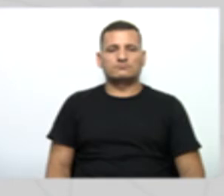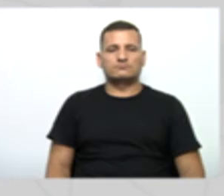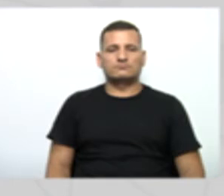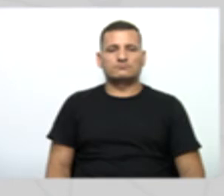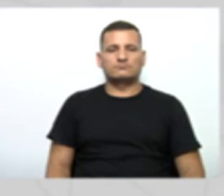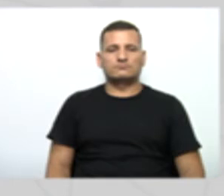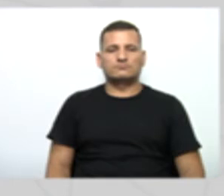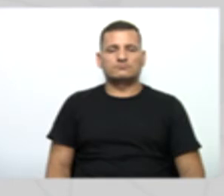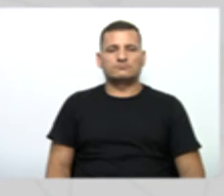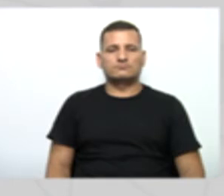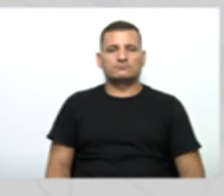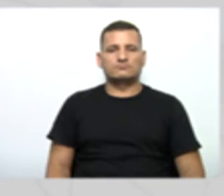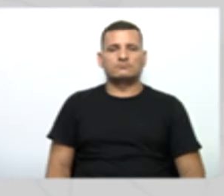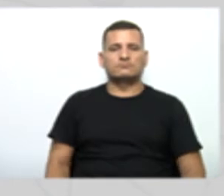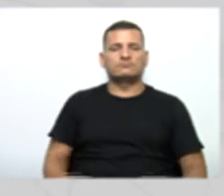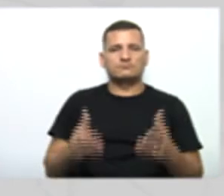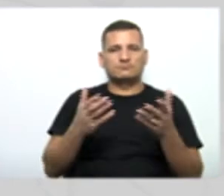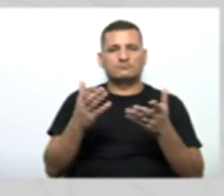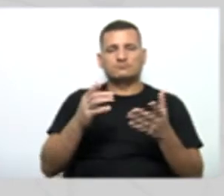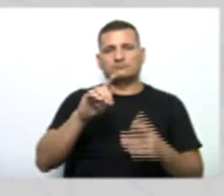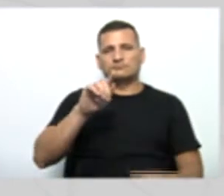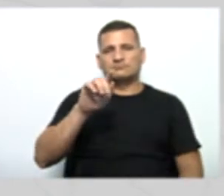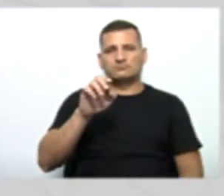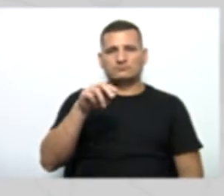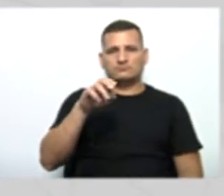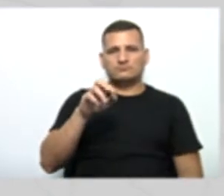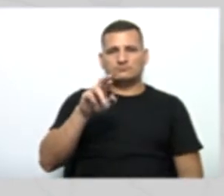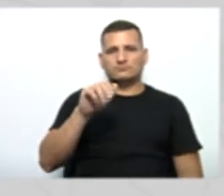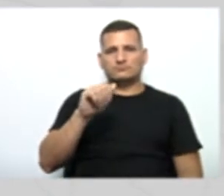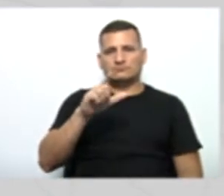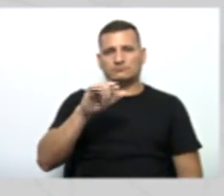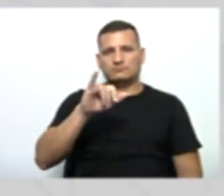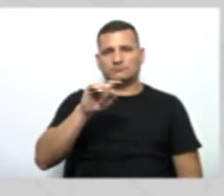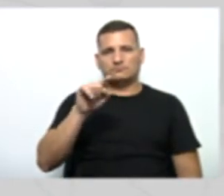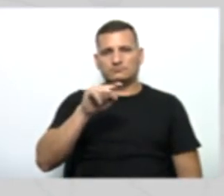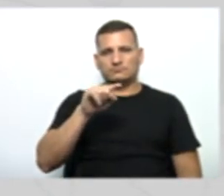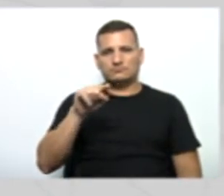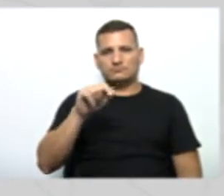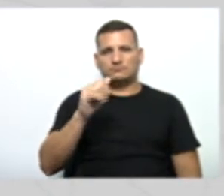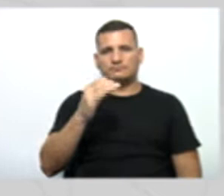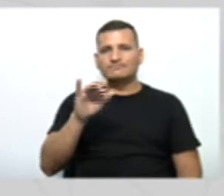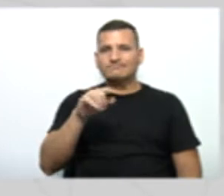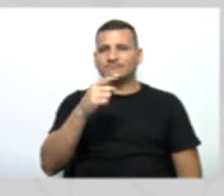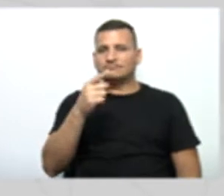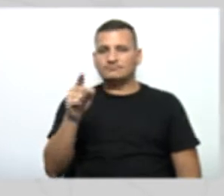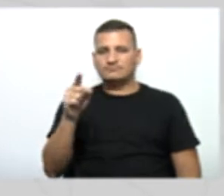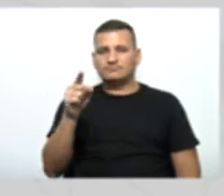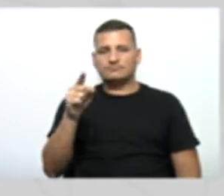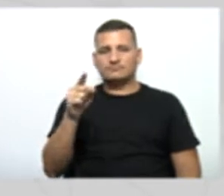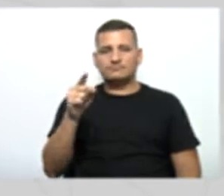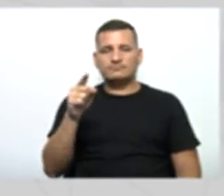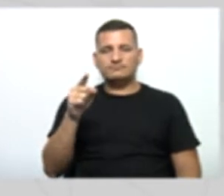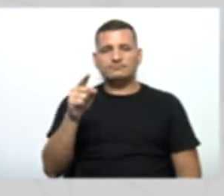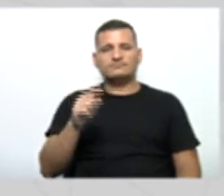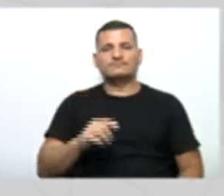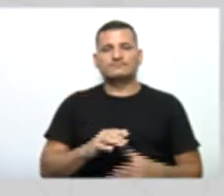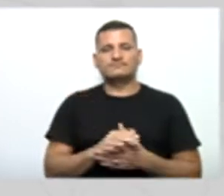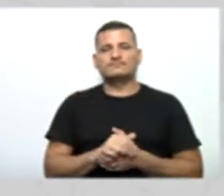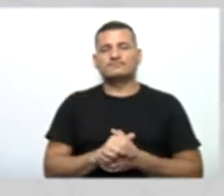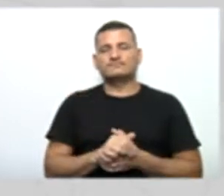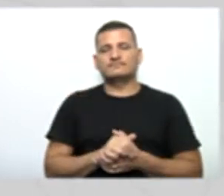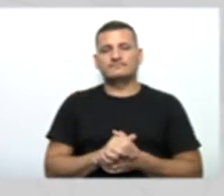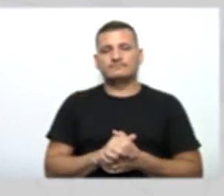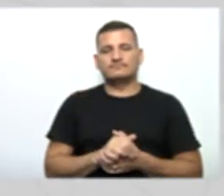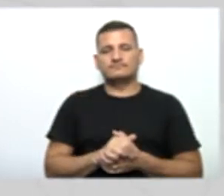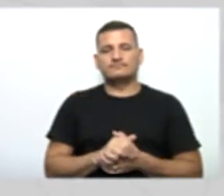Vamos lá para o generalização. Gente, generalização nada mais é do que